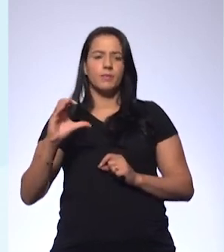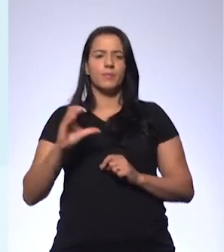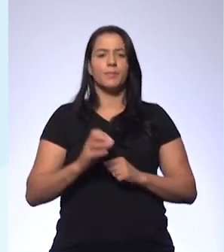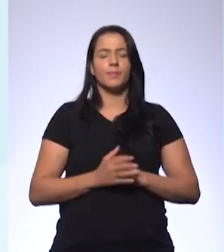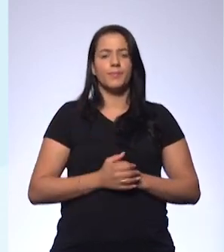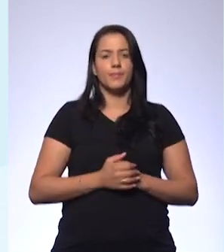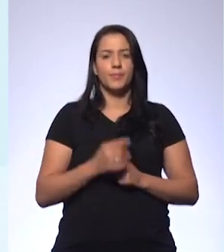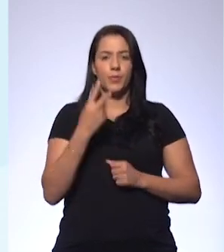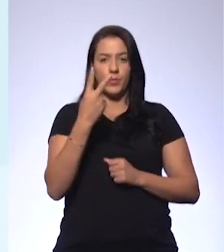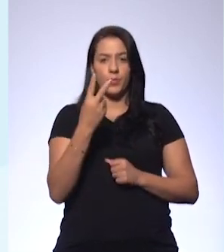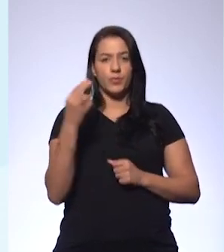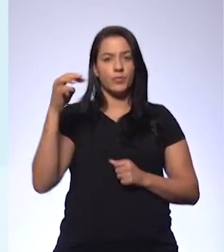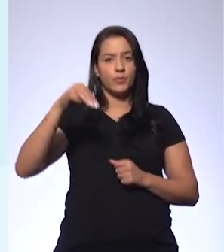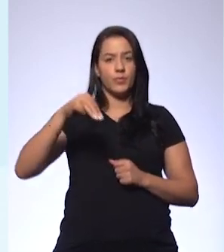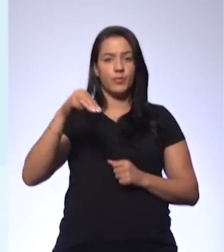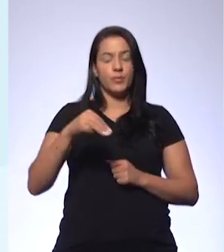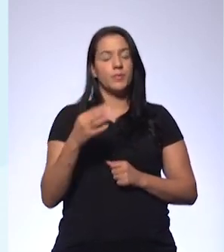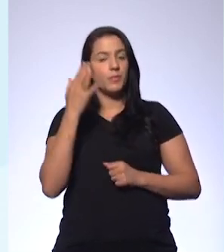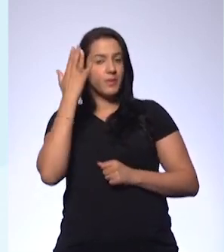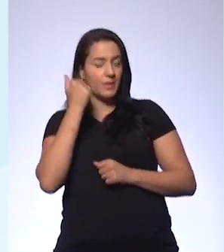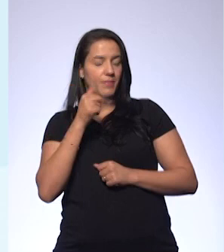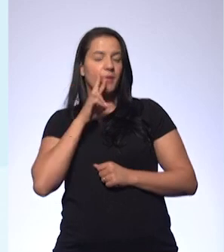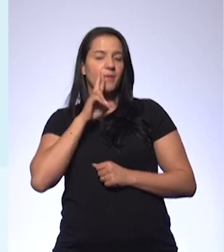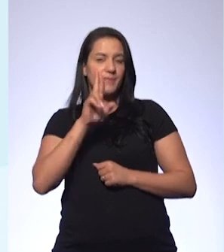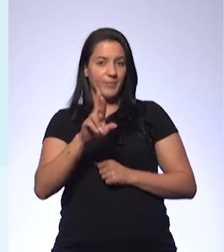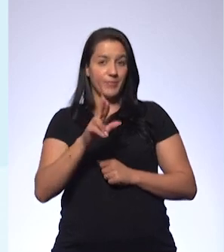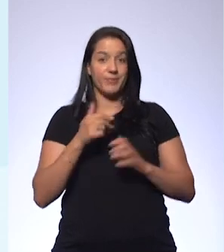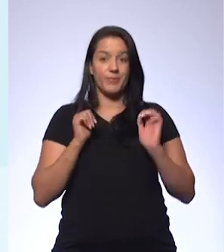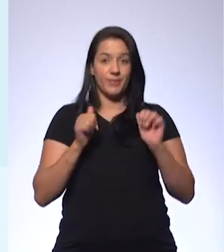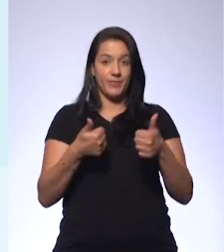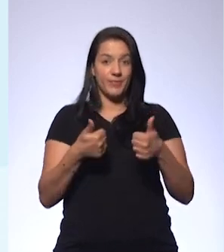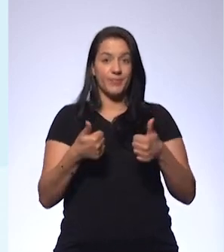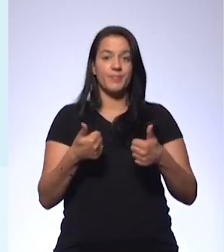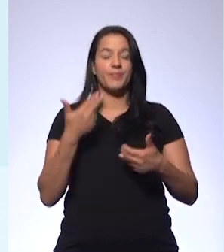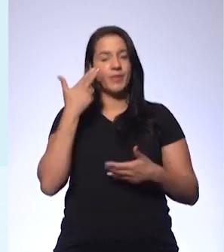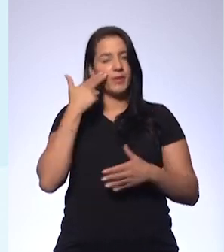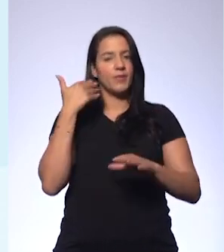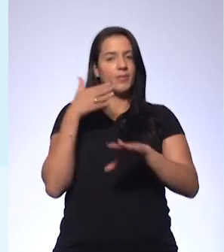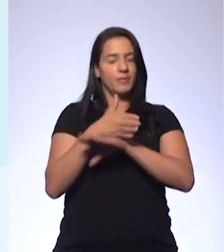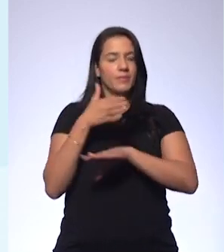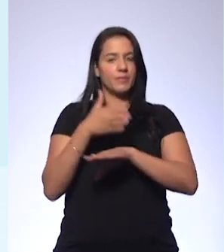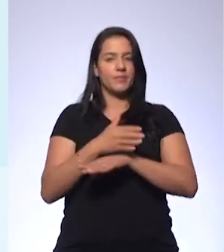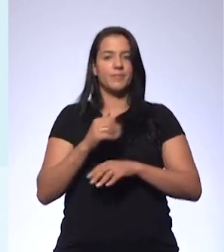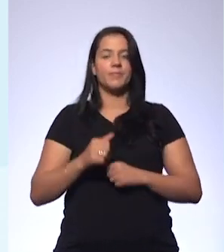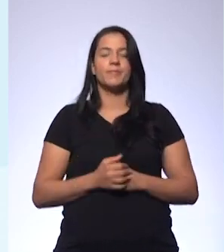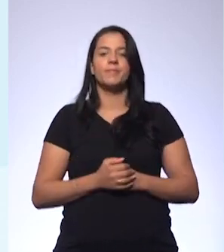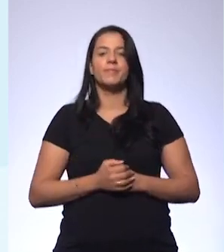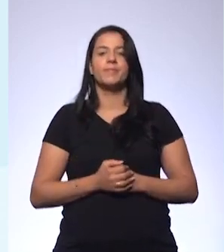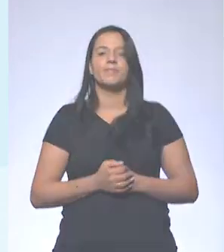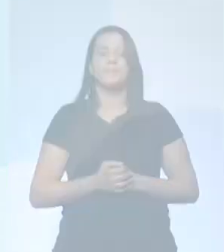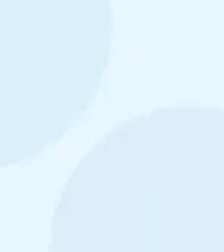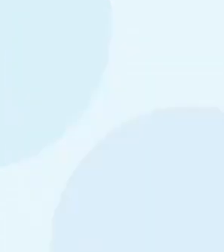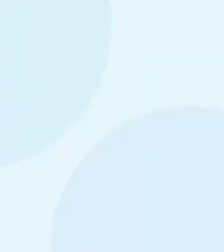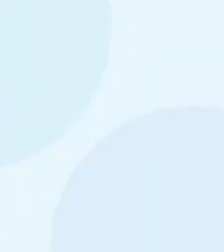2 minutinhos para saber o que vocês responderam. Então, interagindo aí no chat.